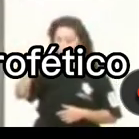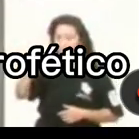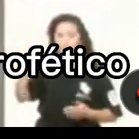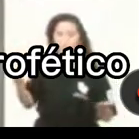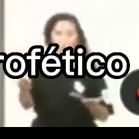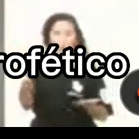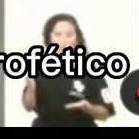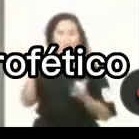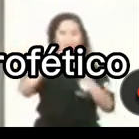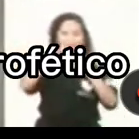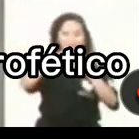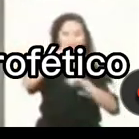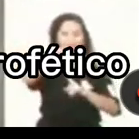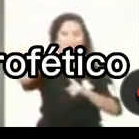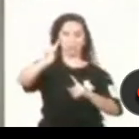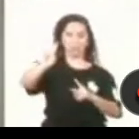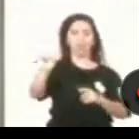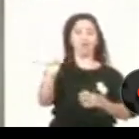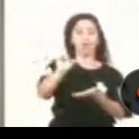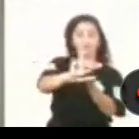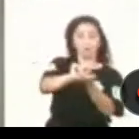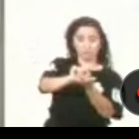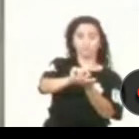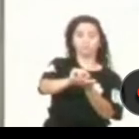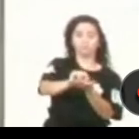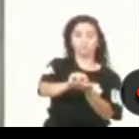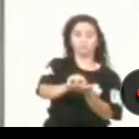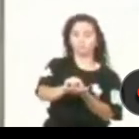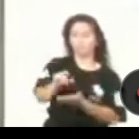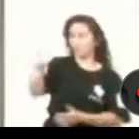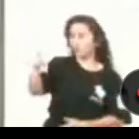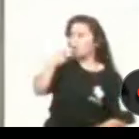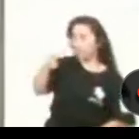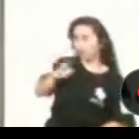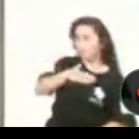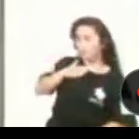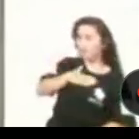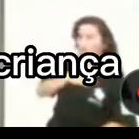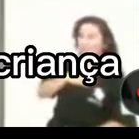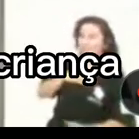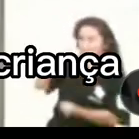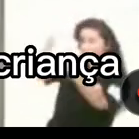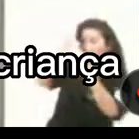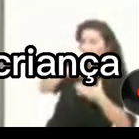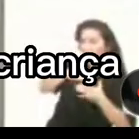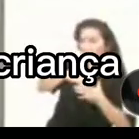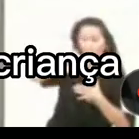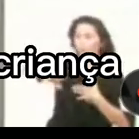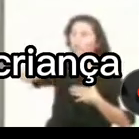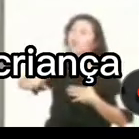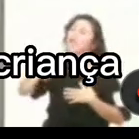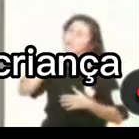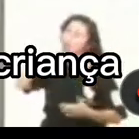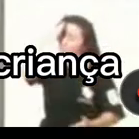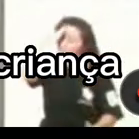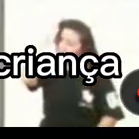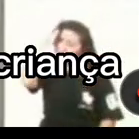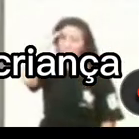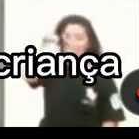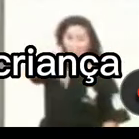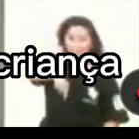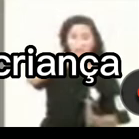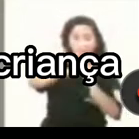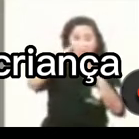nessa noite. Celina disse que foi profético para ela. Não foi, amiga. É profético para mim porque eu sei que essa igreja